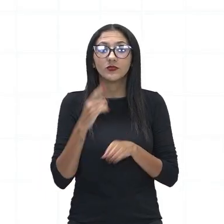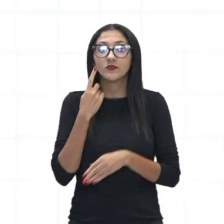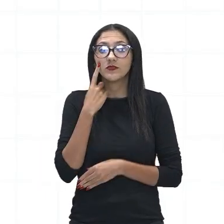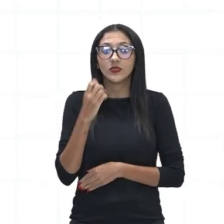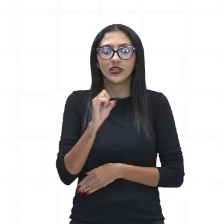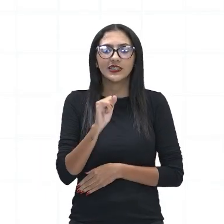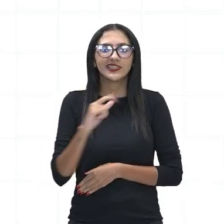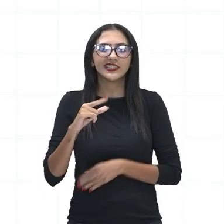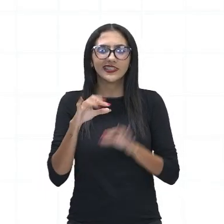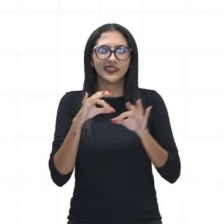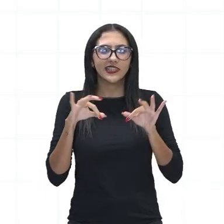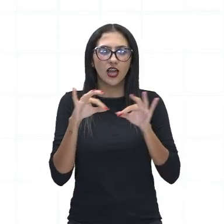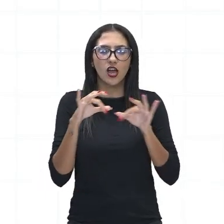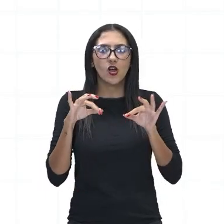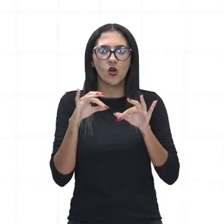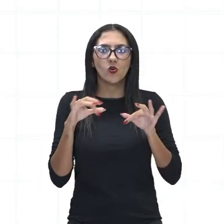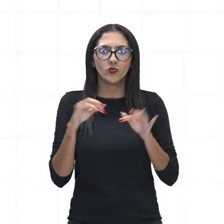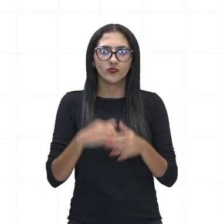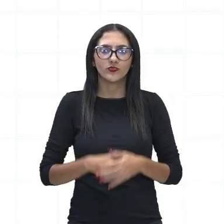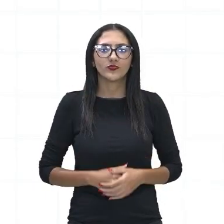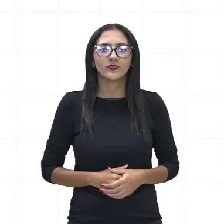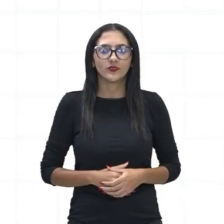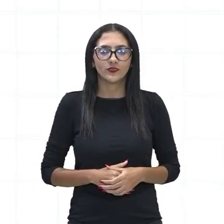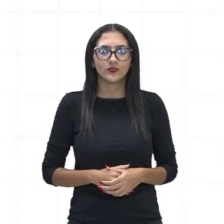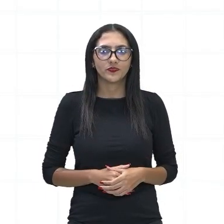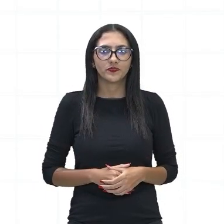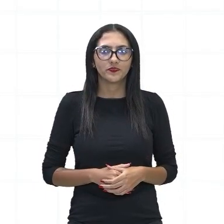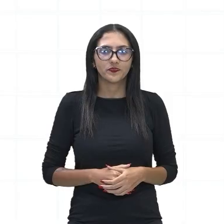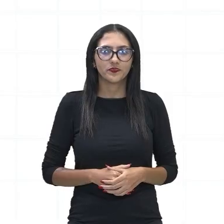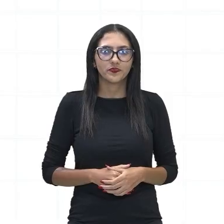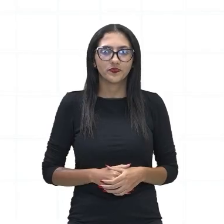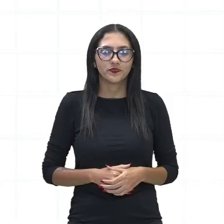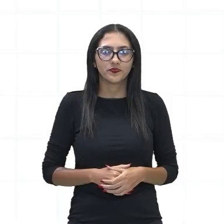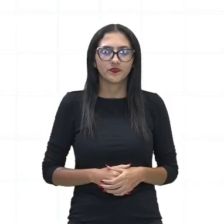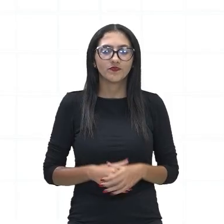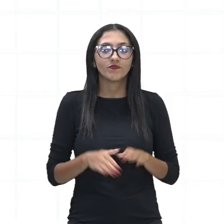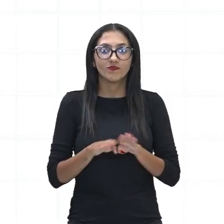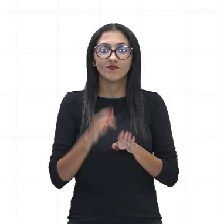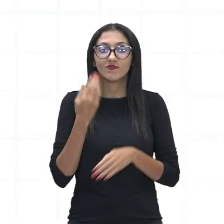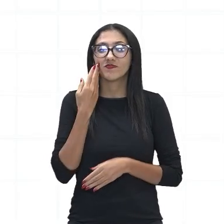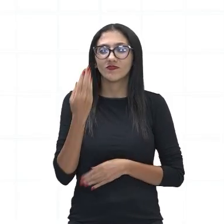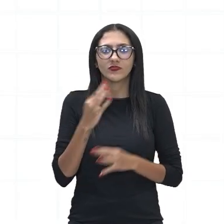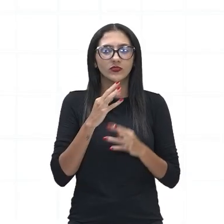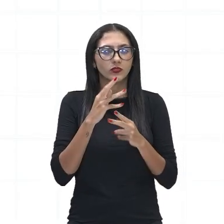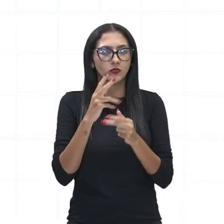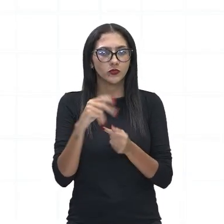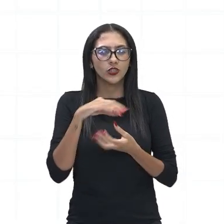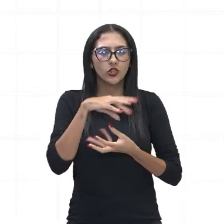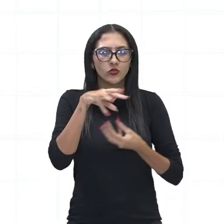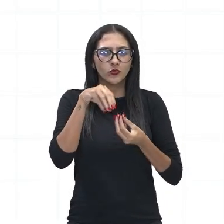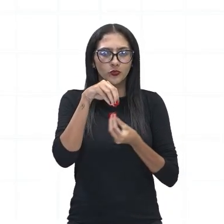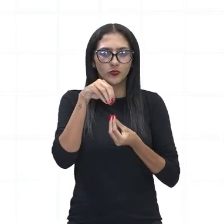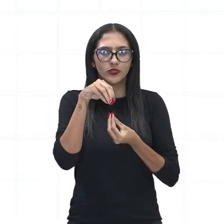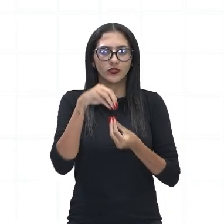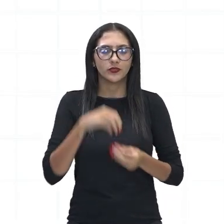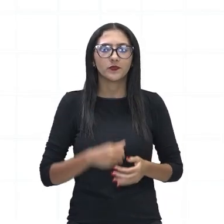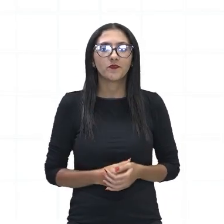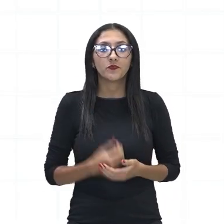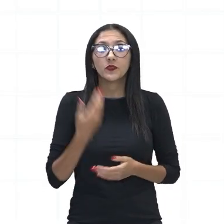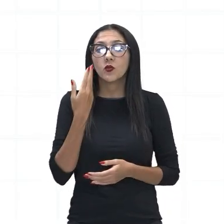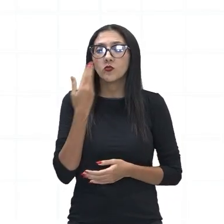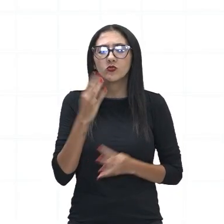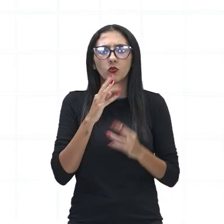sal. E nós finalizamos aí nossa lista de substâncias, ok? Então, essas substâncias